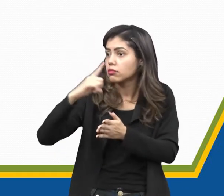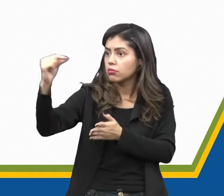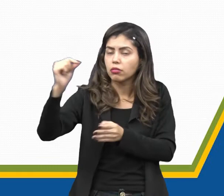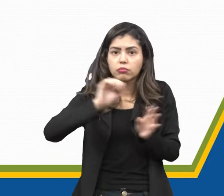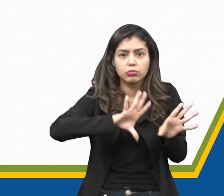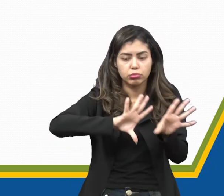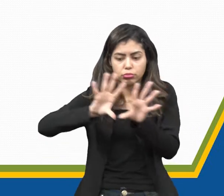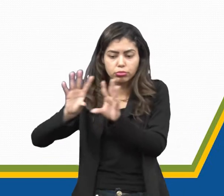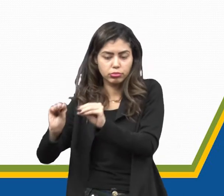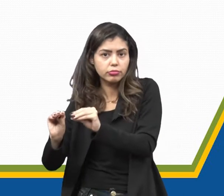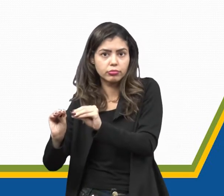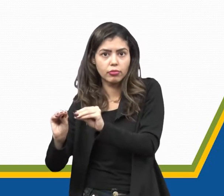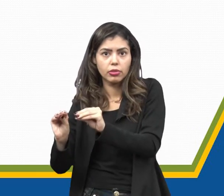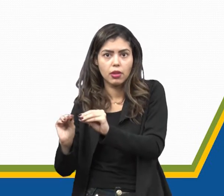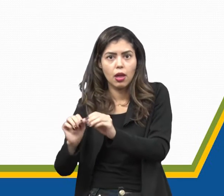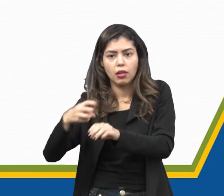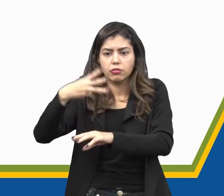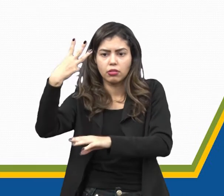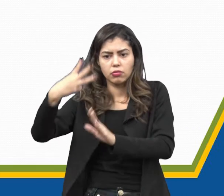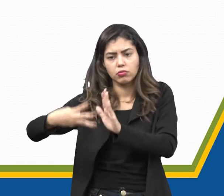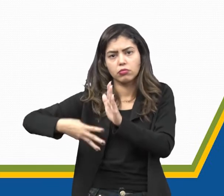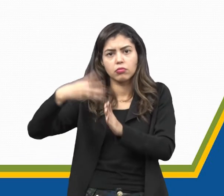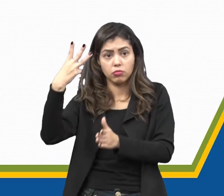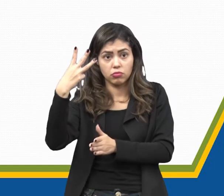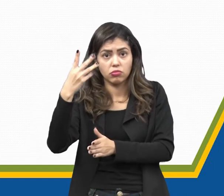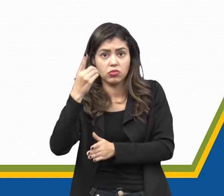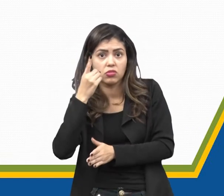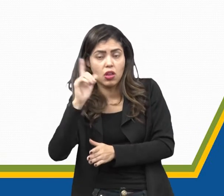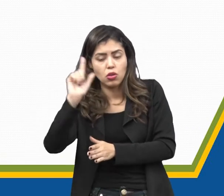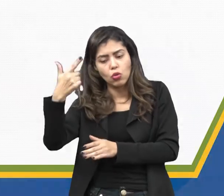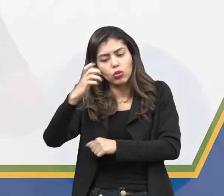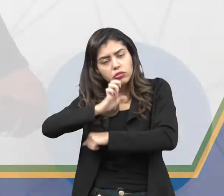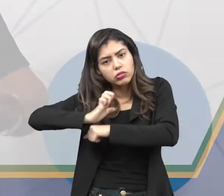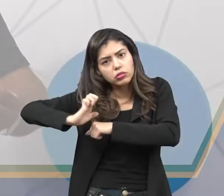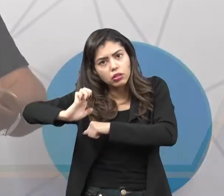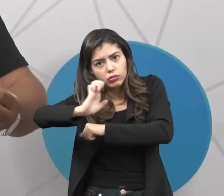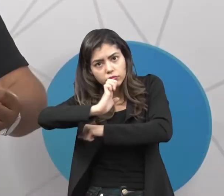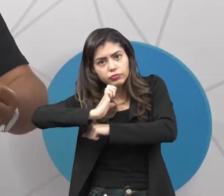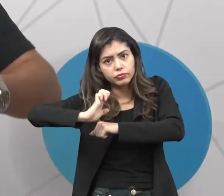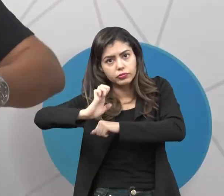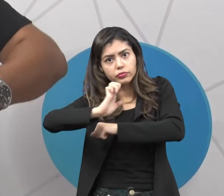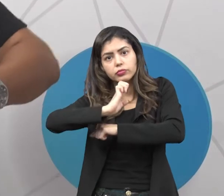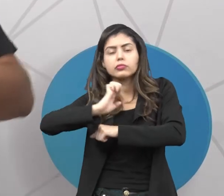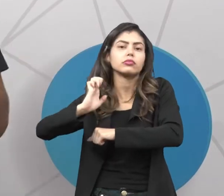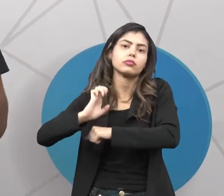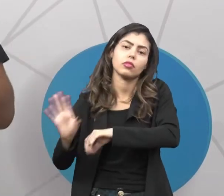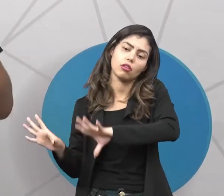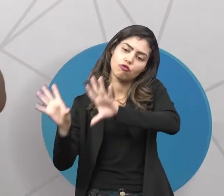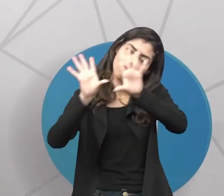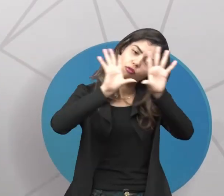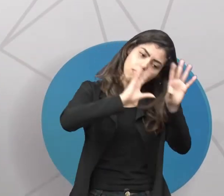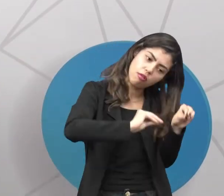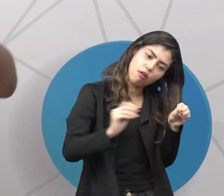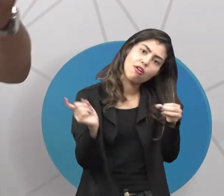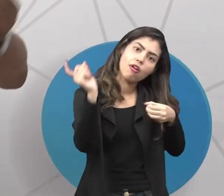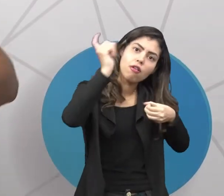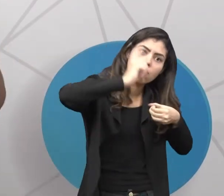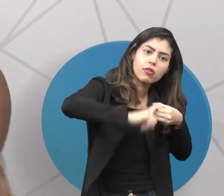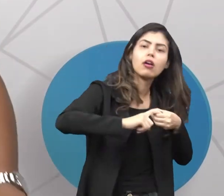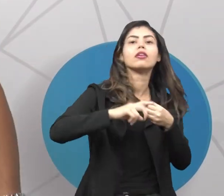área de terra, passa 3, 4 meses em outro estado, tá? E aí volta para sua área de terra